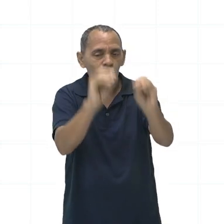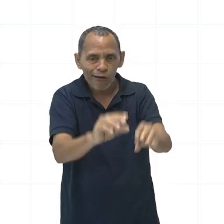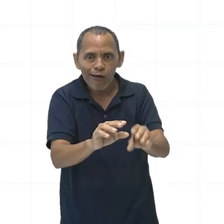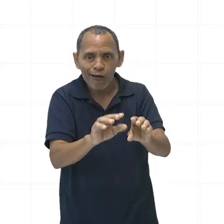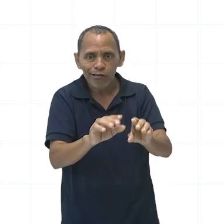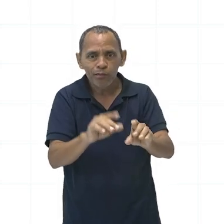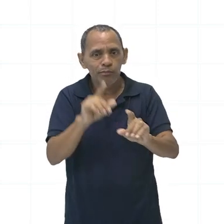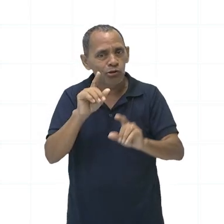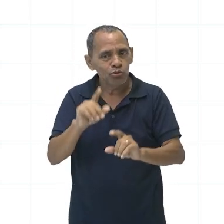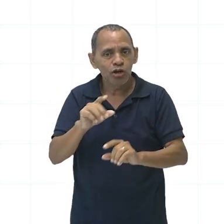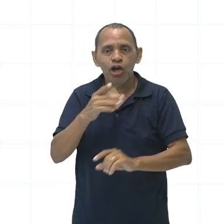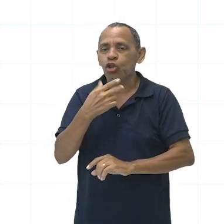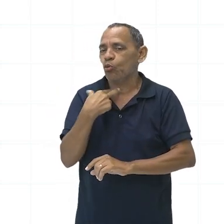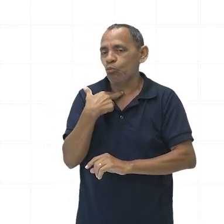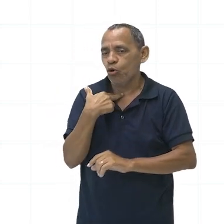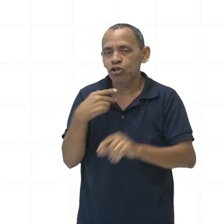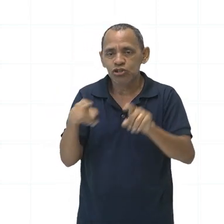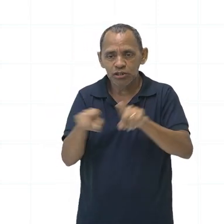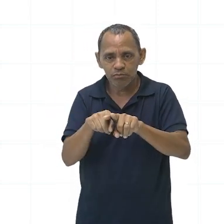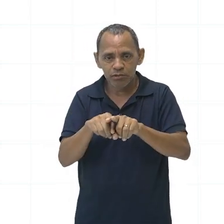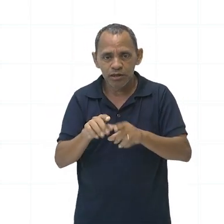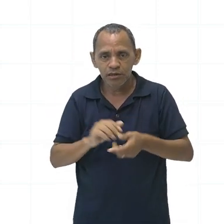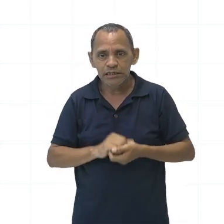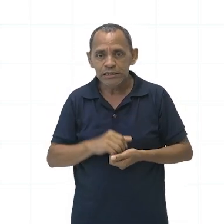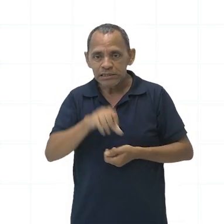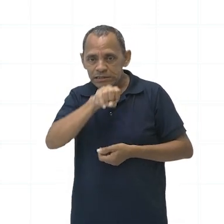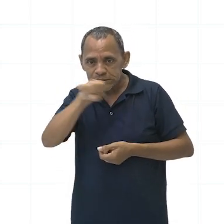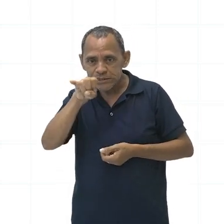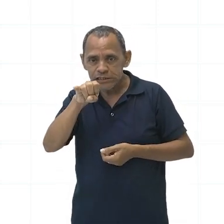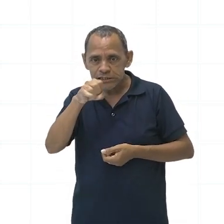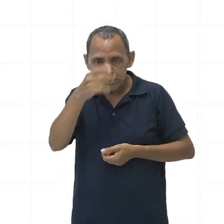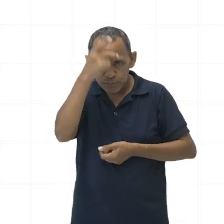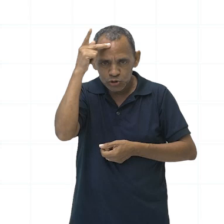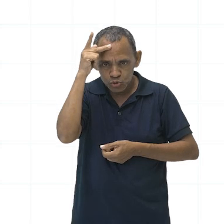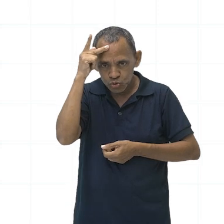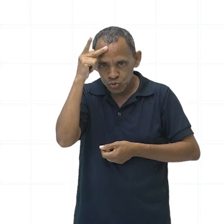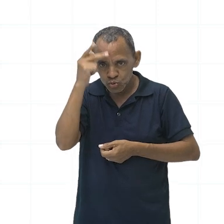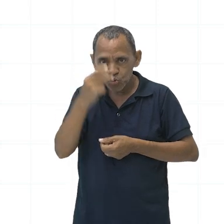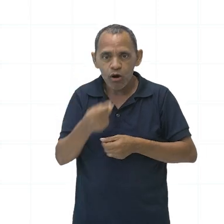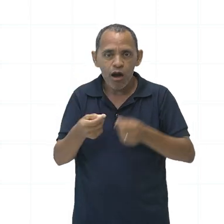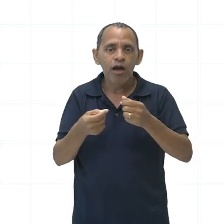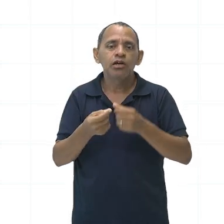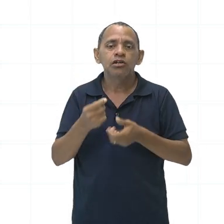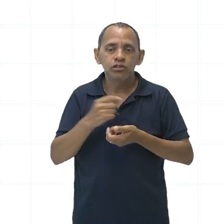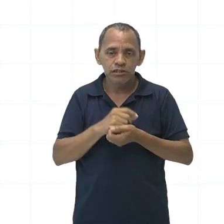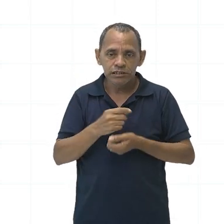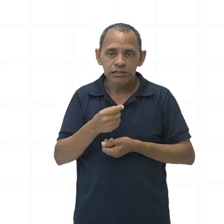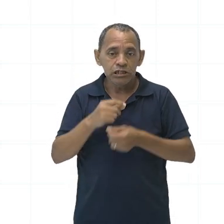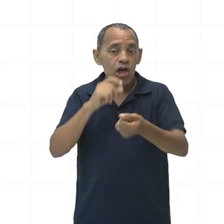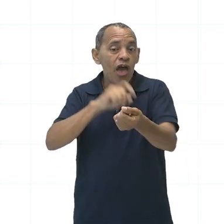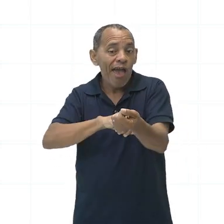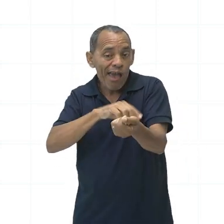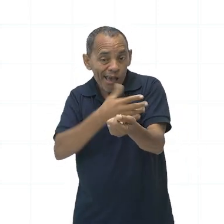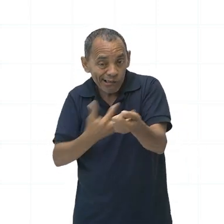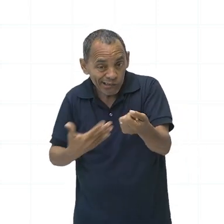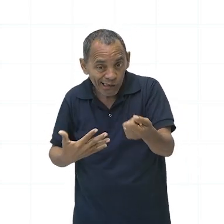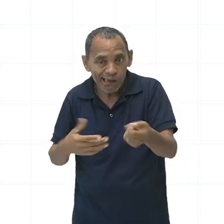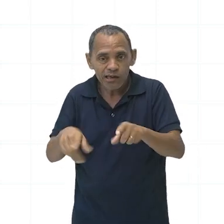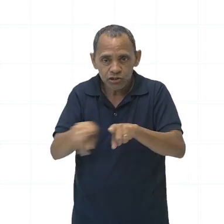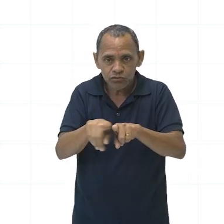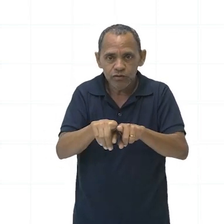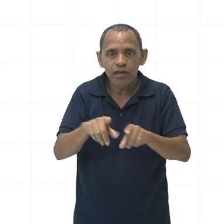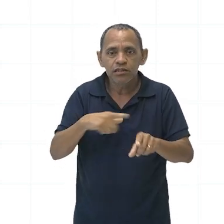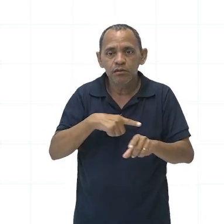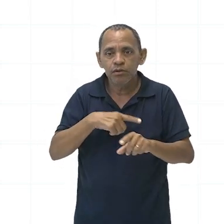sangrando. Lembre-se que a crise ela dura cerca de 1 minuto. Então, durante esse momento, você não vai fazer nada disso,